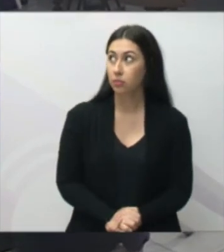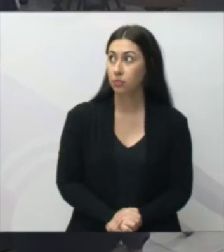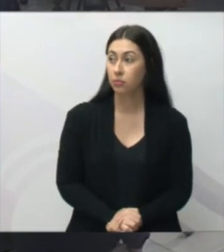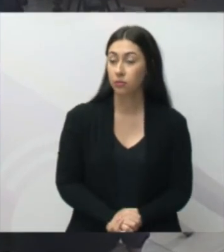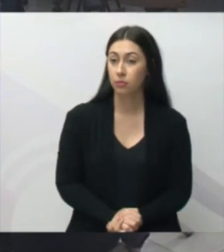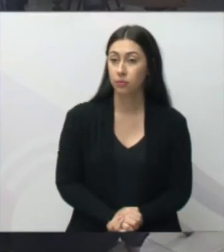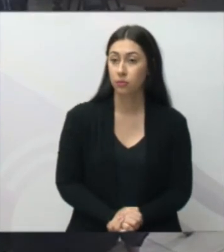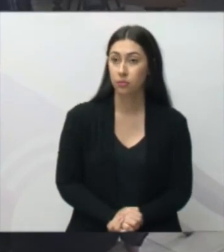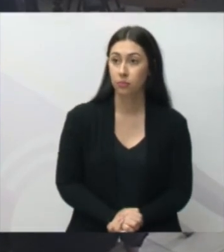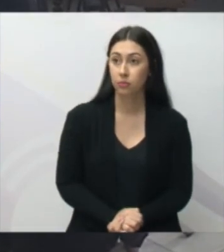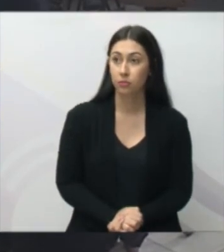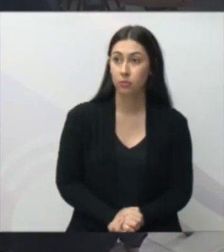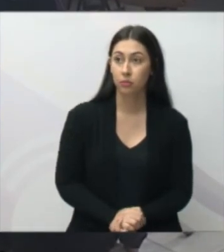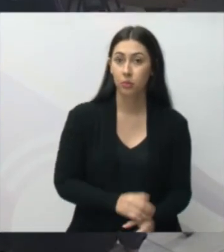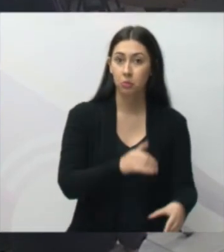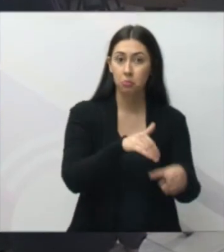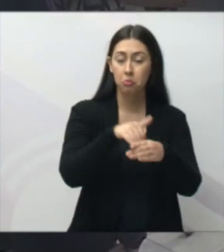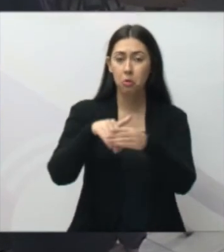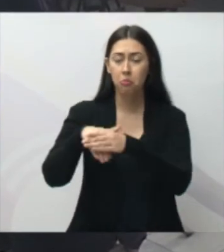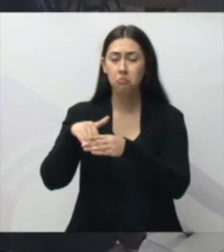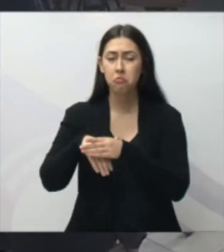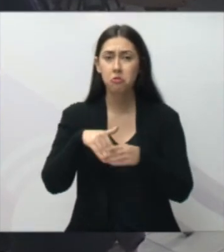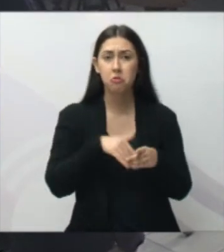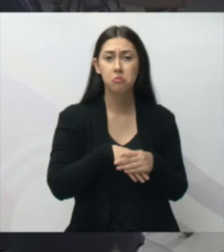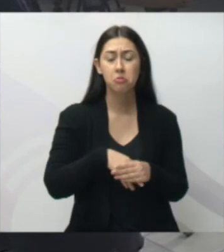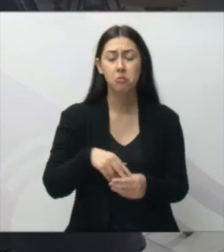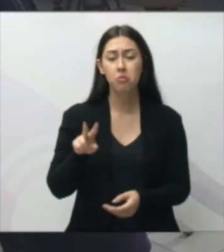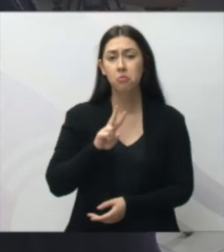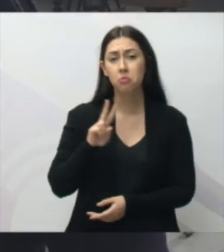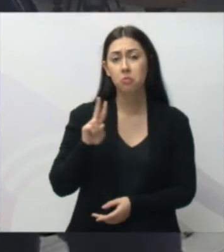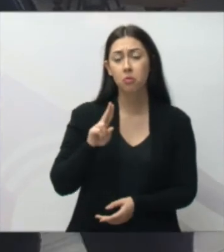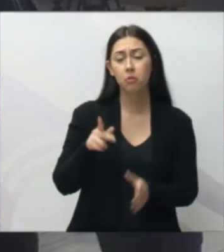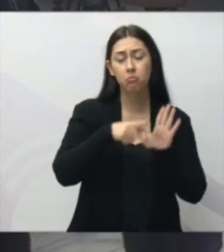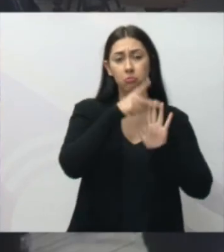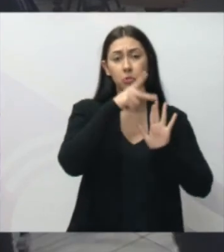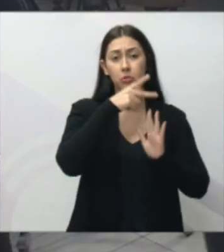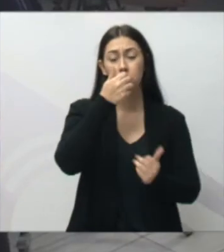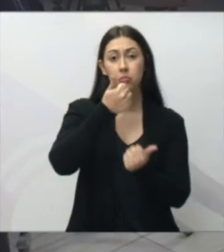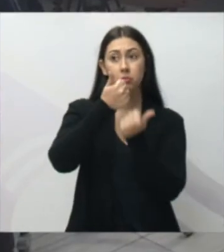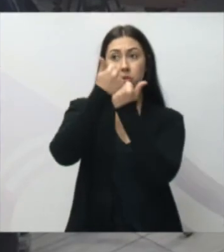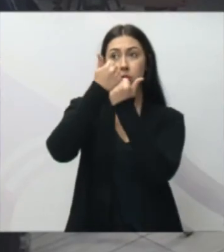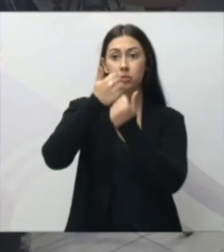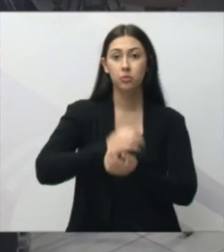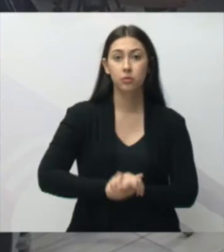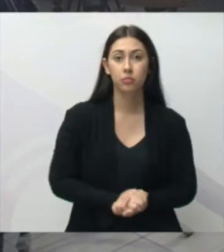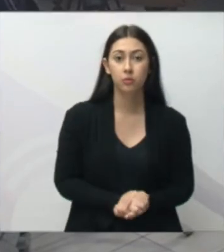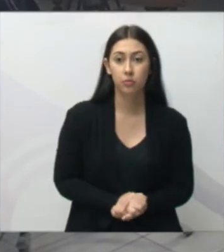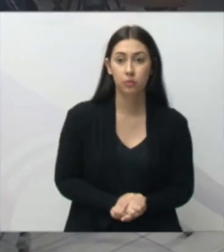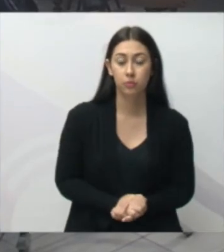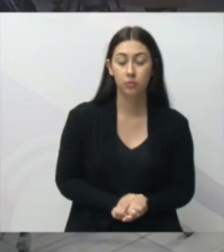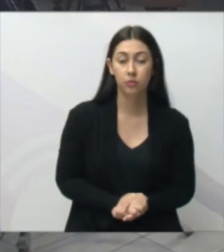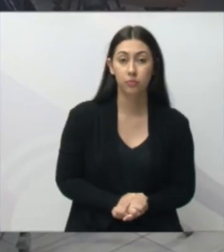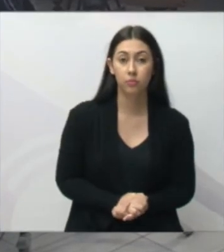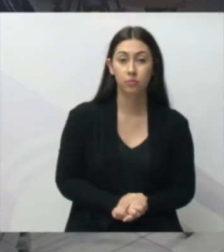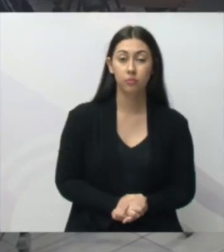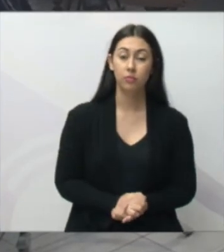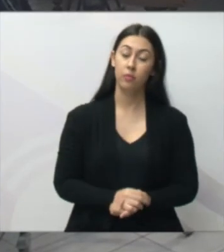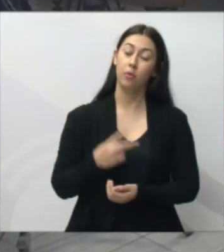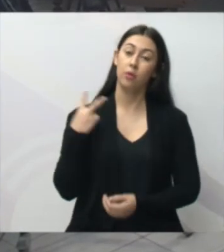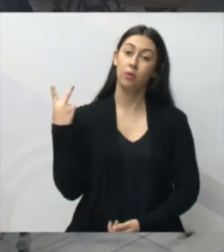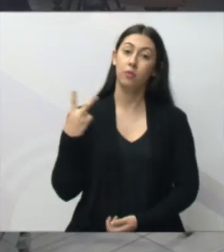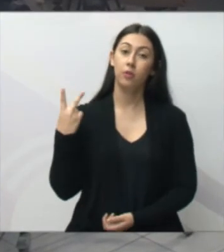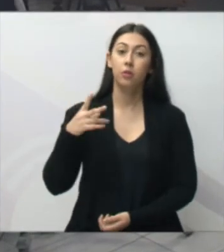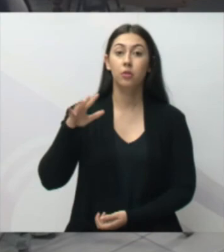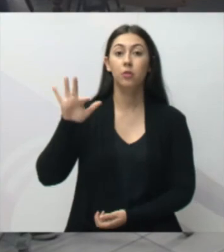nominal do substitutivo do projeto na forma regimental. Como vota o